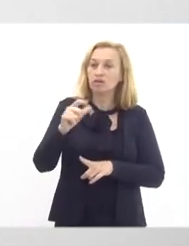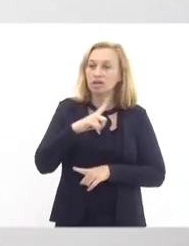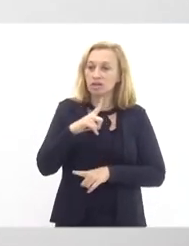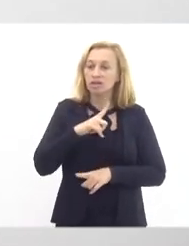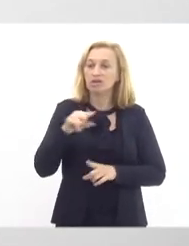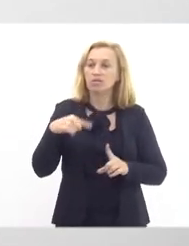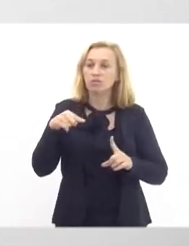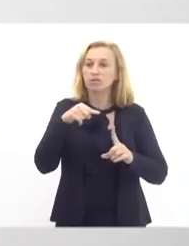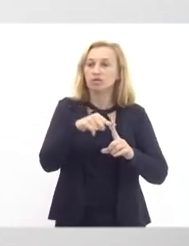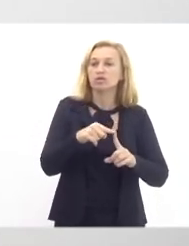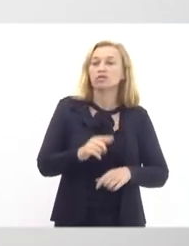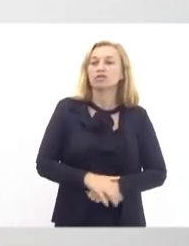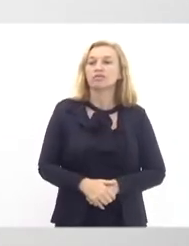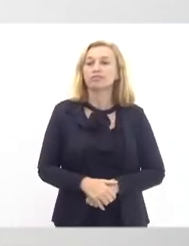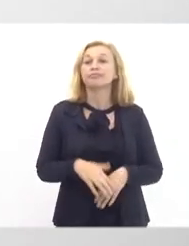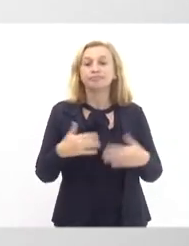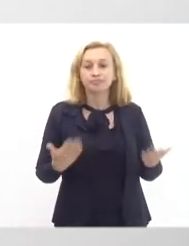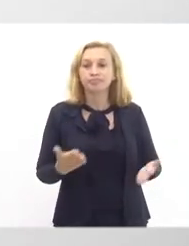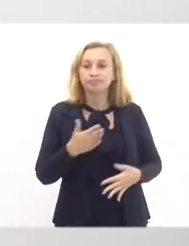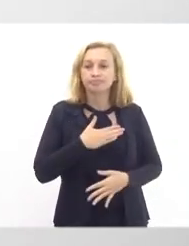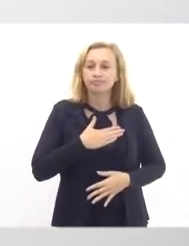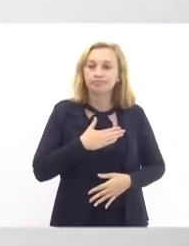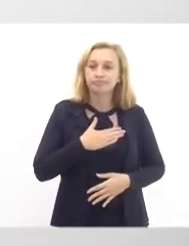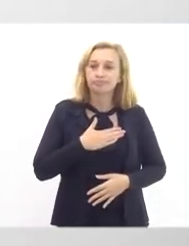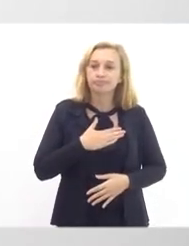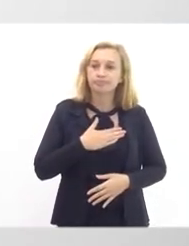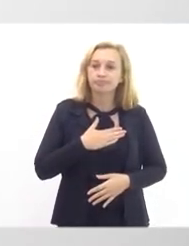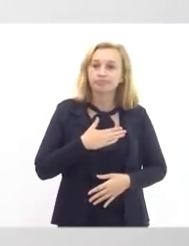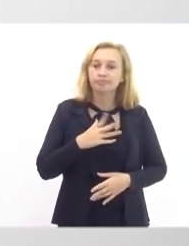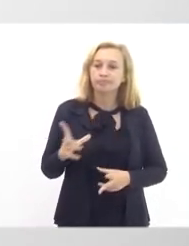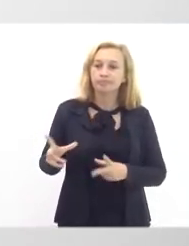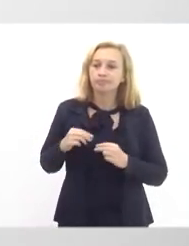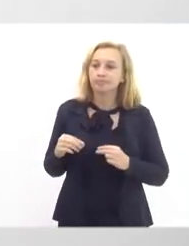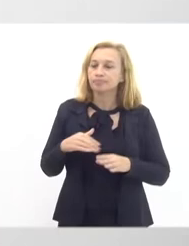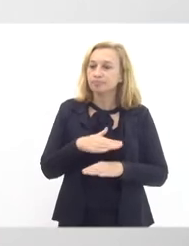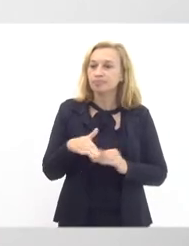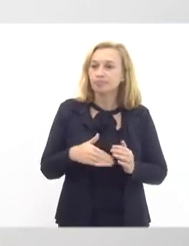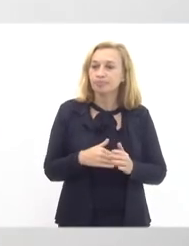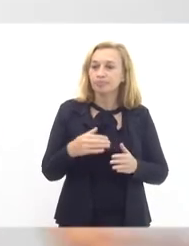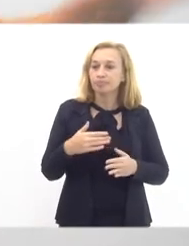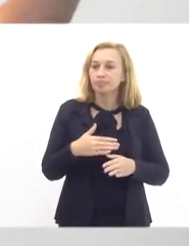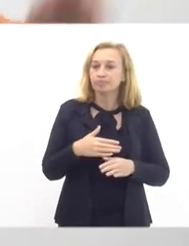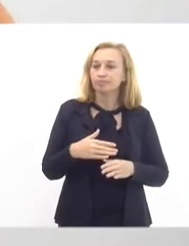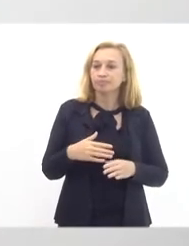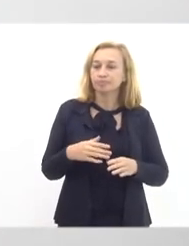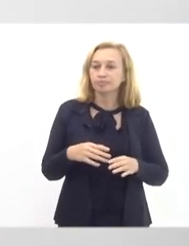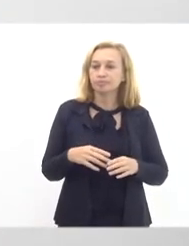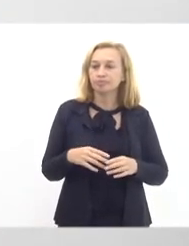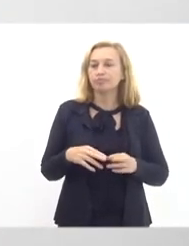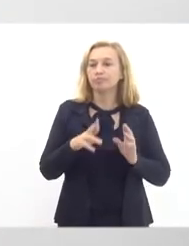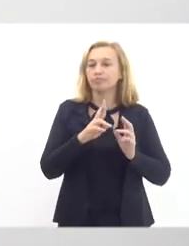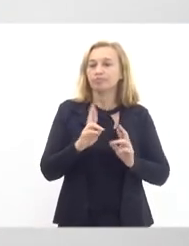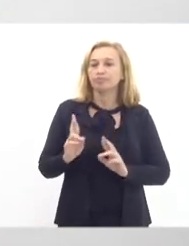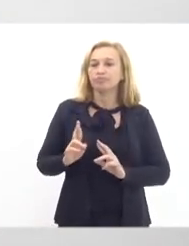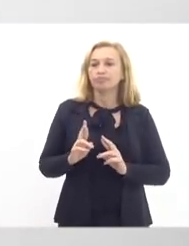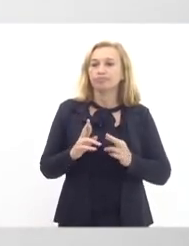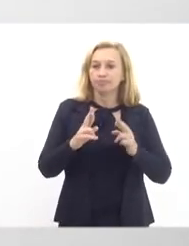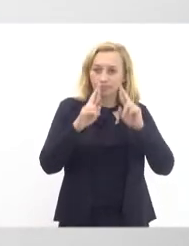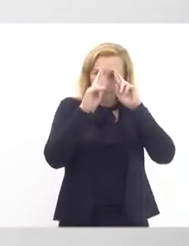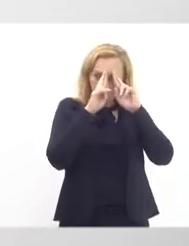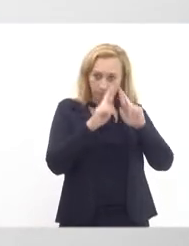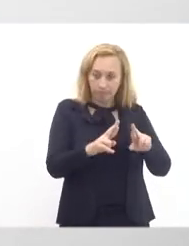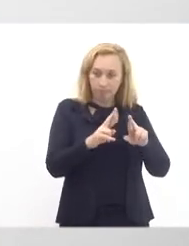objetivo. Então, para mim, assim, o mérito maior, com todo respeito à mesa, é essa mulher, Cleise Campos.